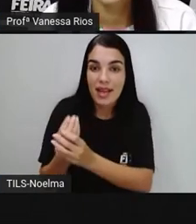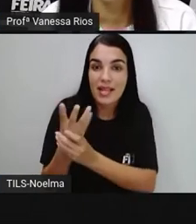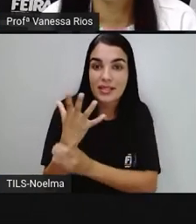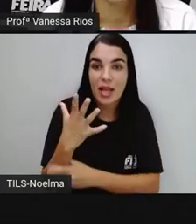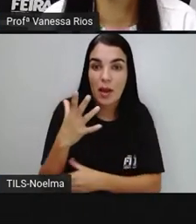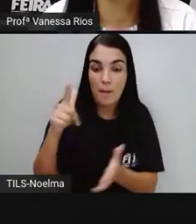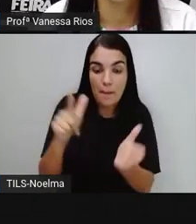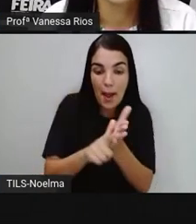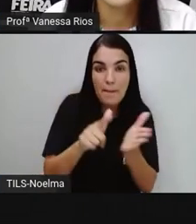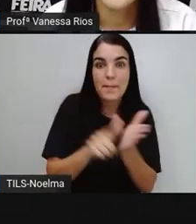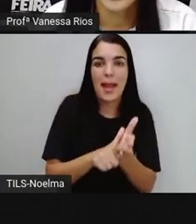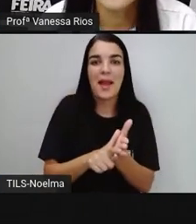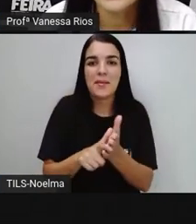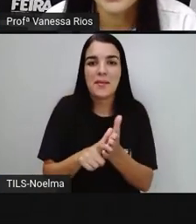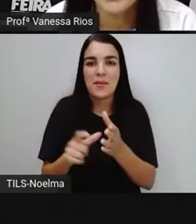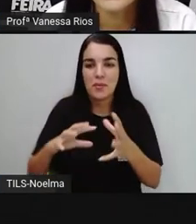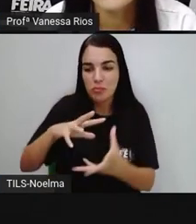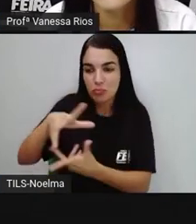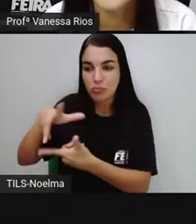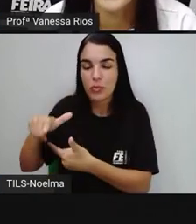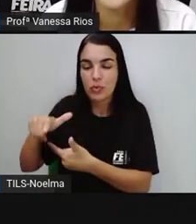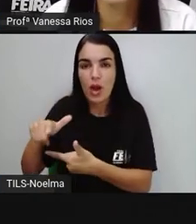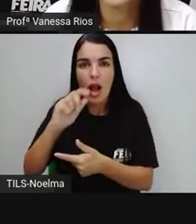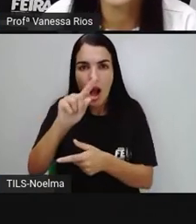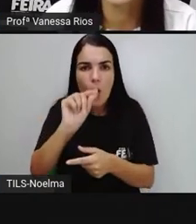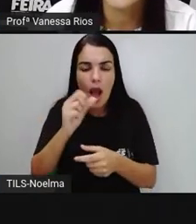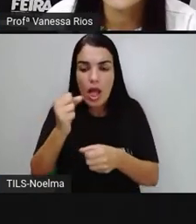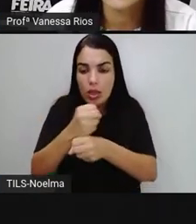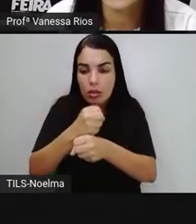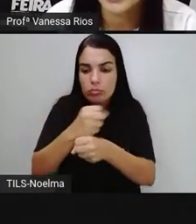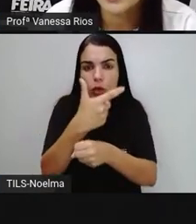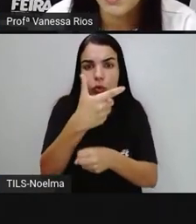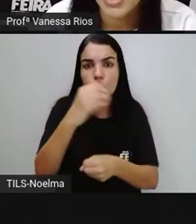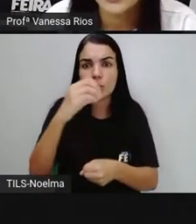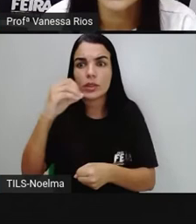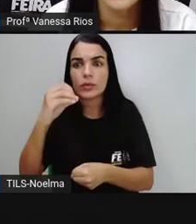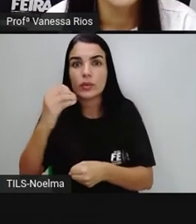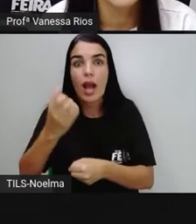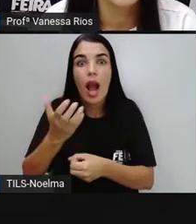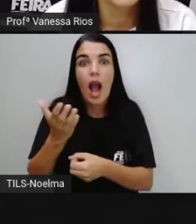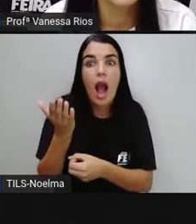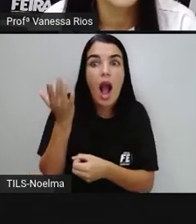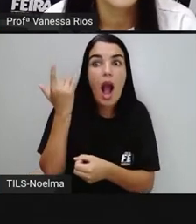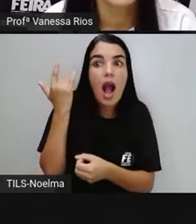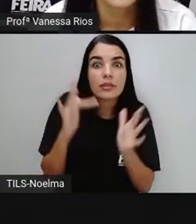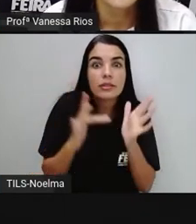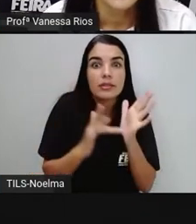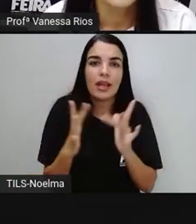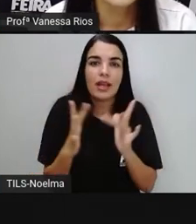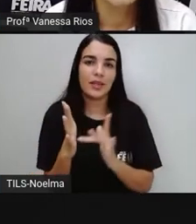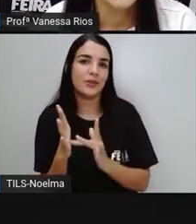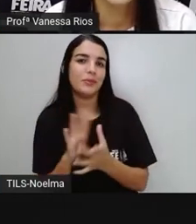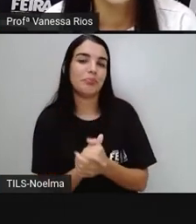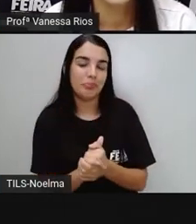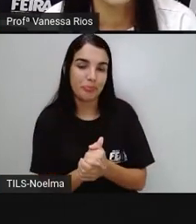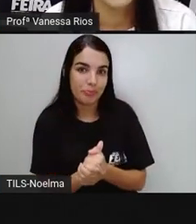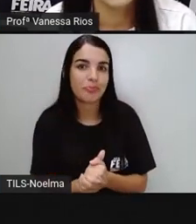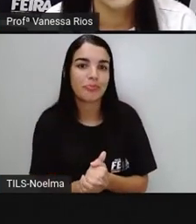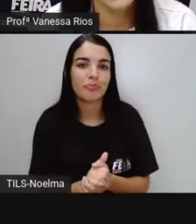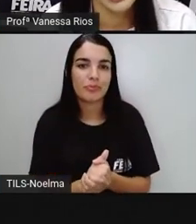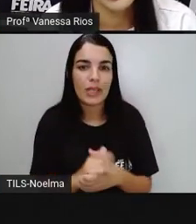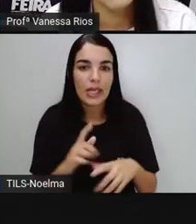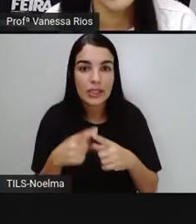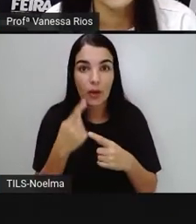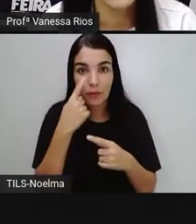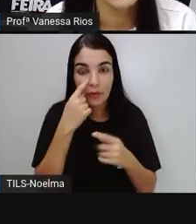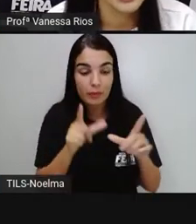aí da vida, da observação e representação do espaço na humanidade. Essa imagem que a Pró